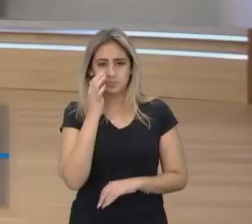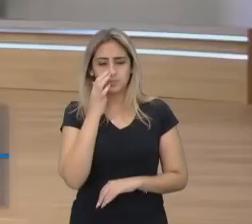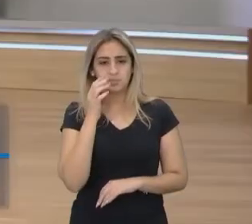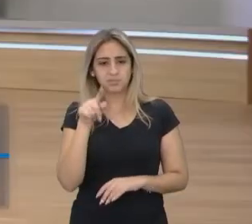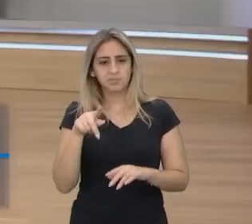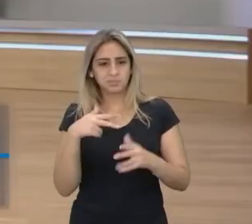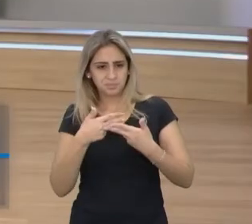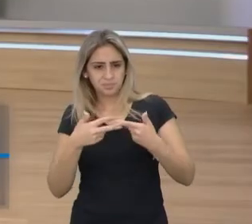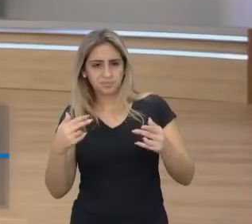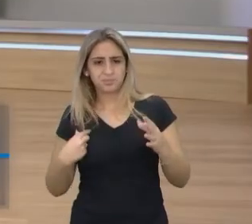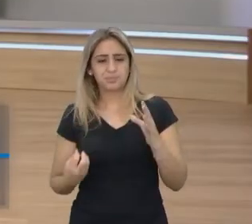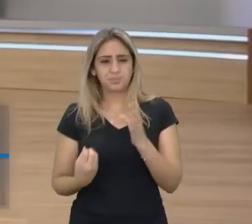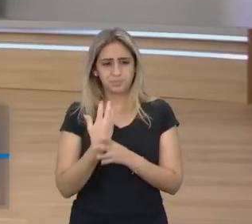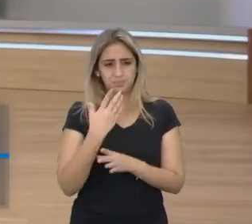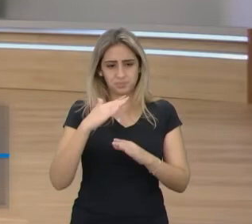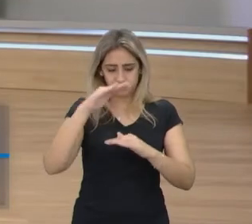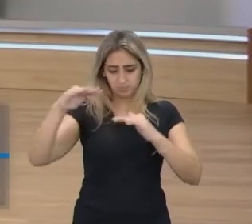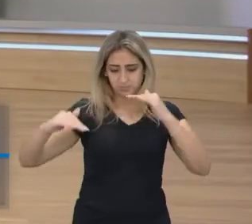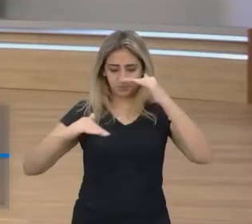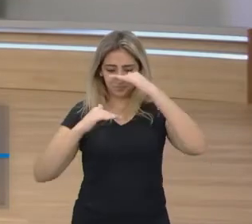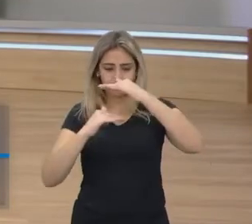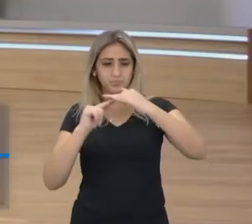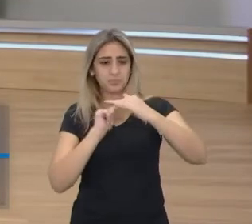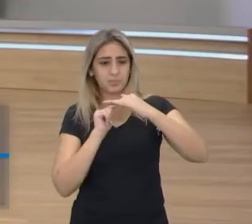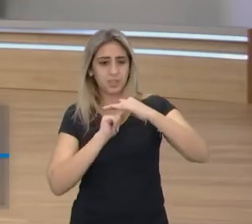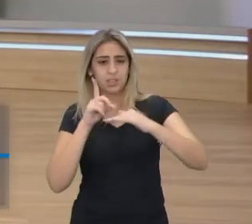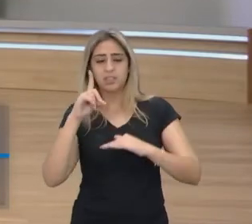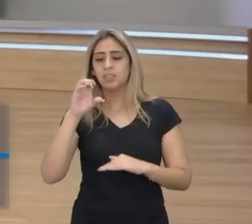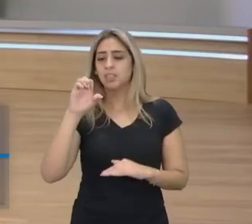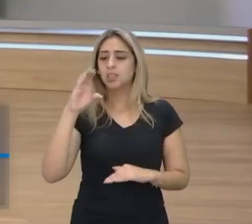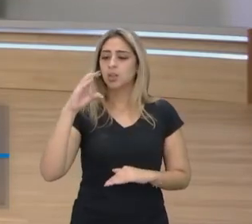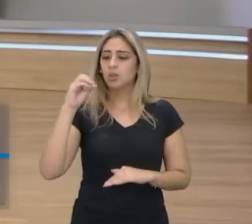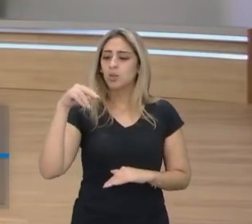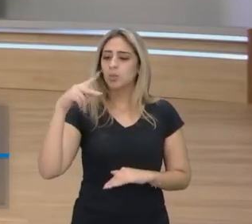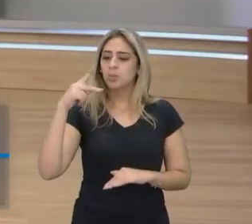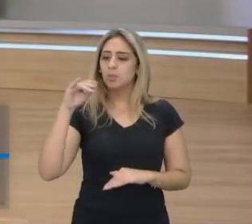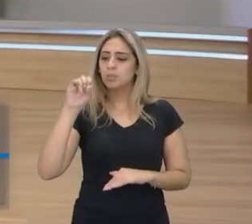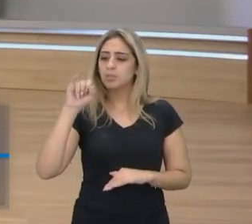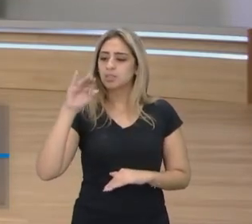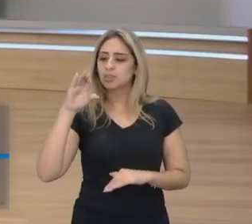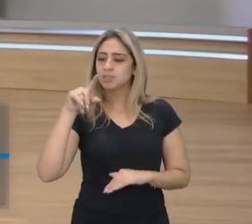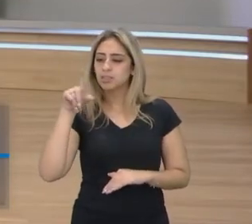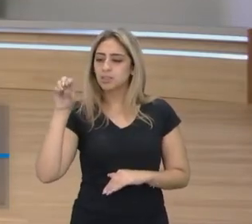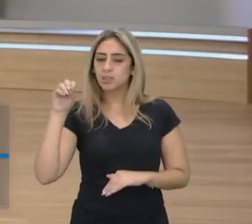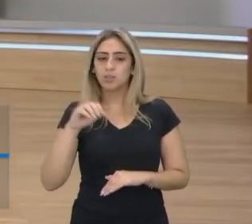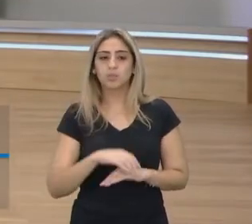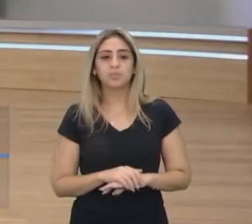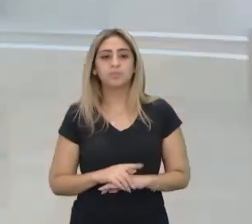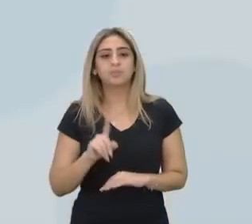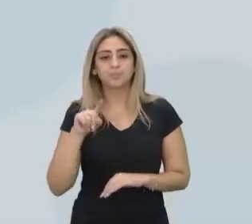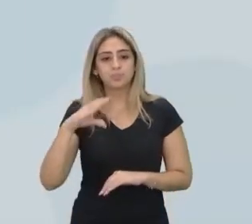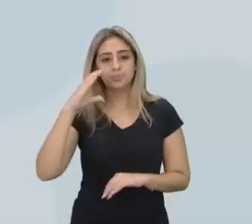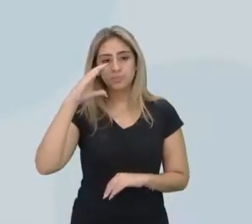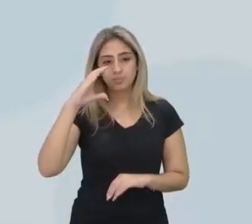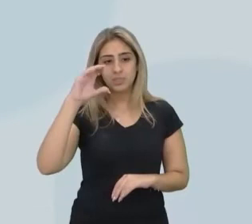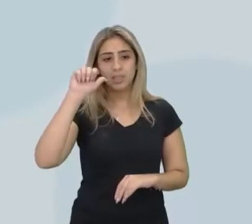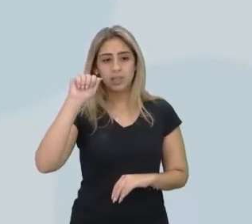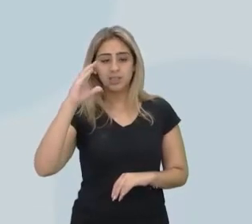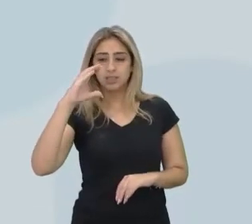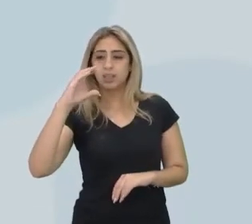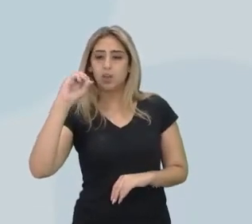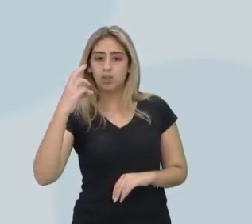reação que aparece abaixo, a gente tem a decomposição do óxido de cálcio, que é esse